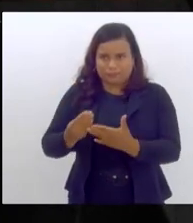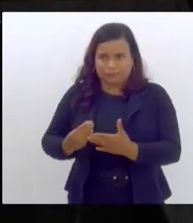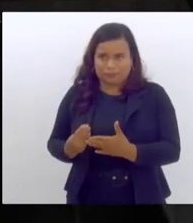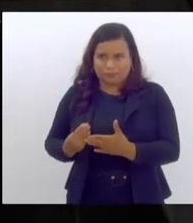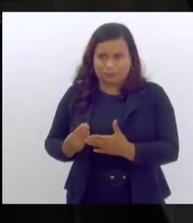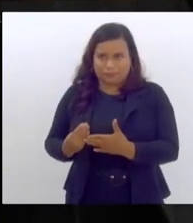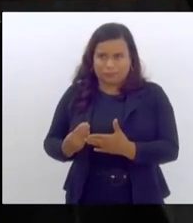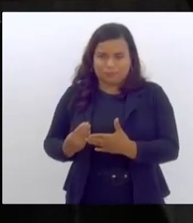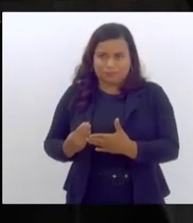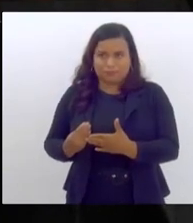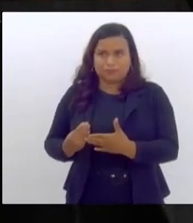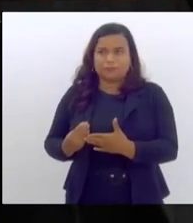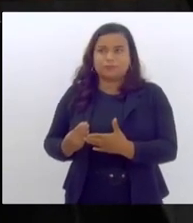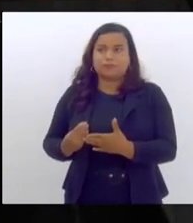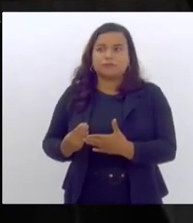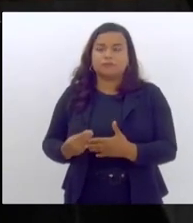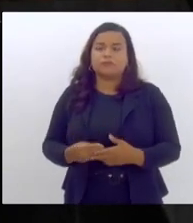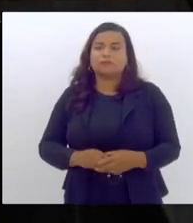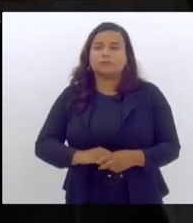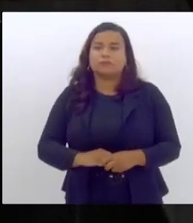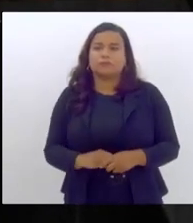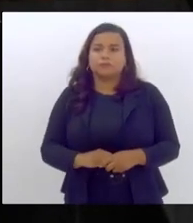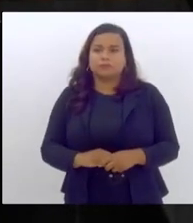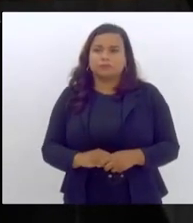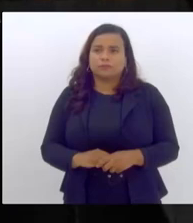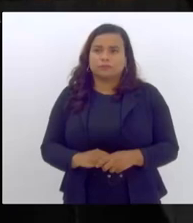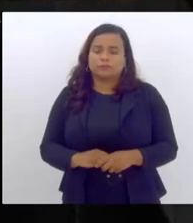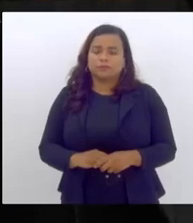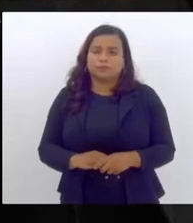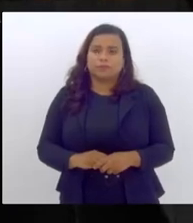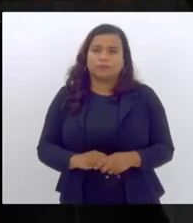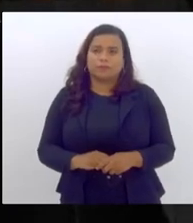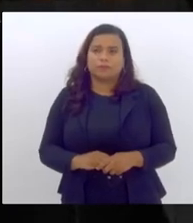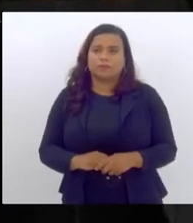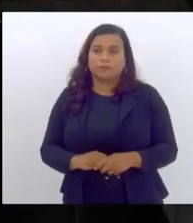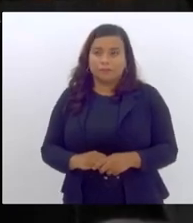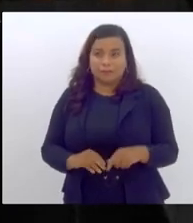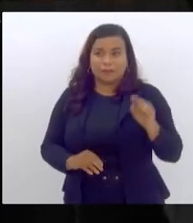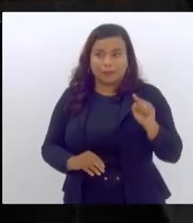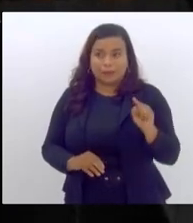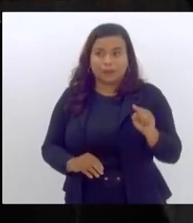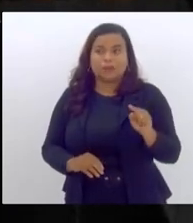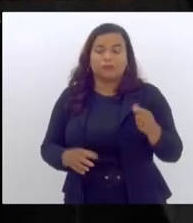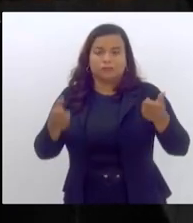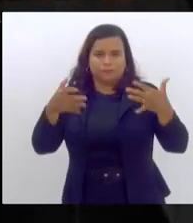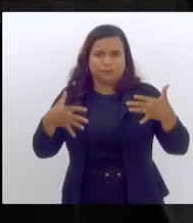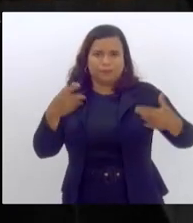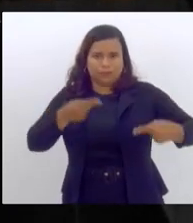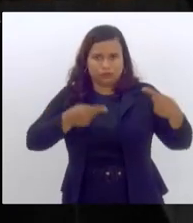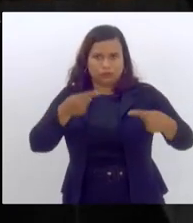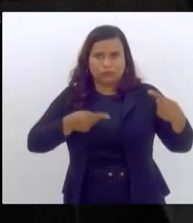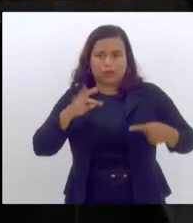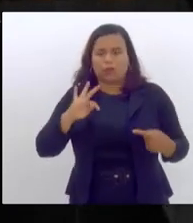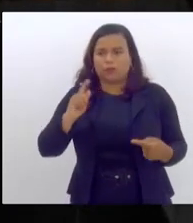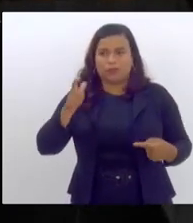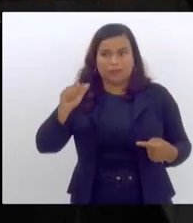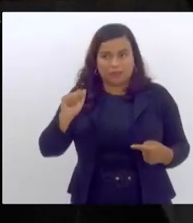esse gancho dessa discussão da taxa